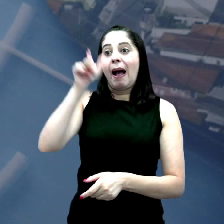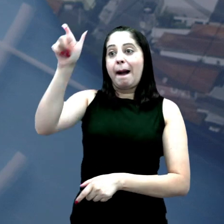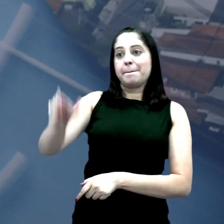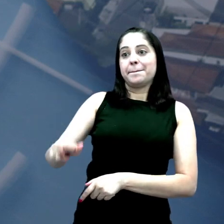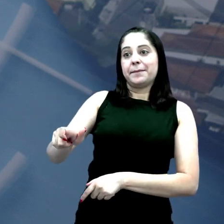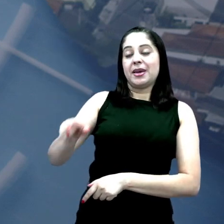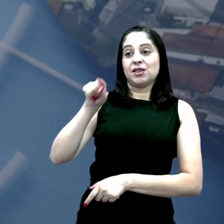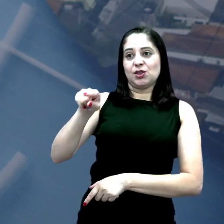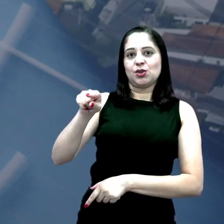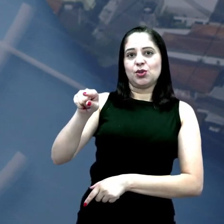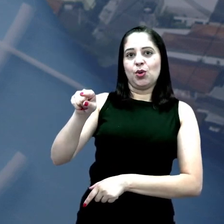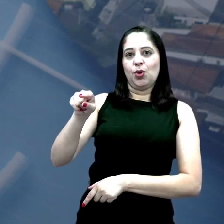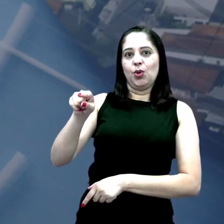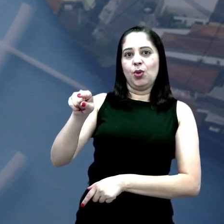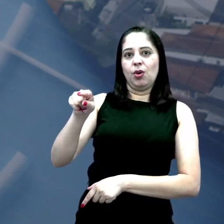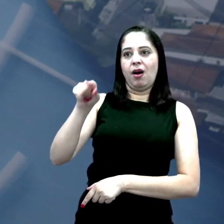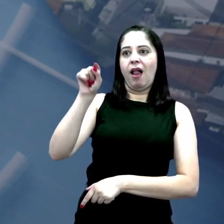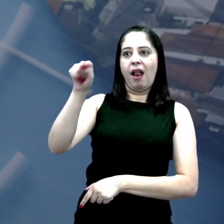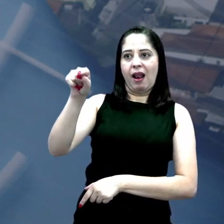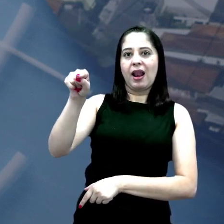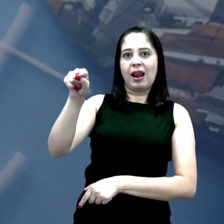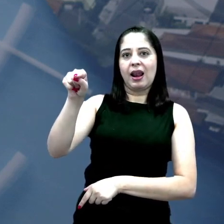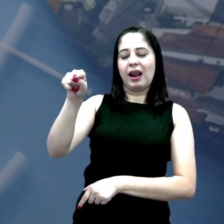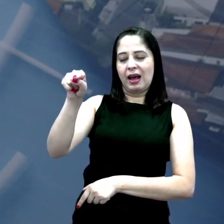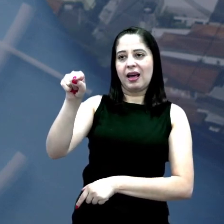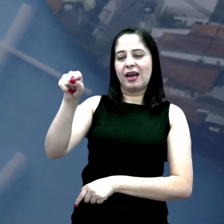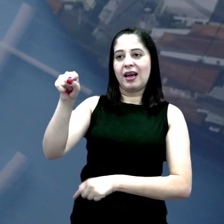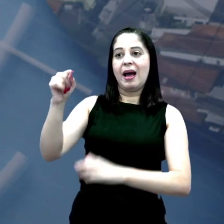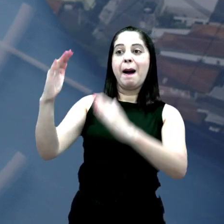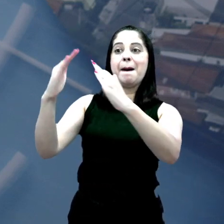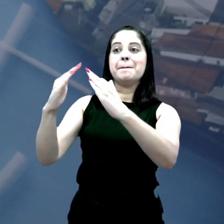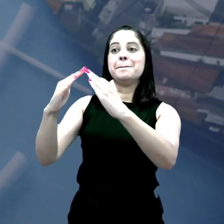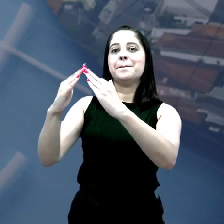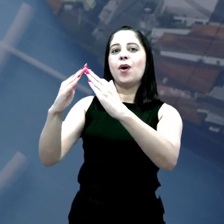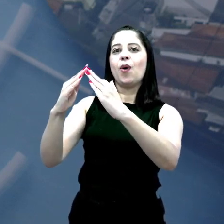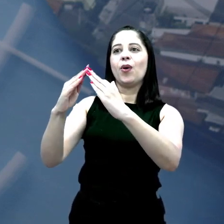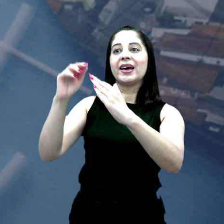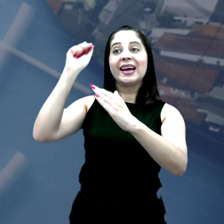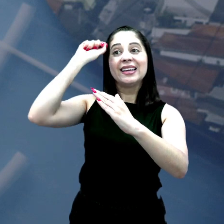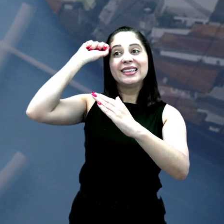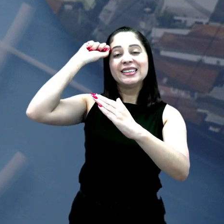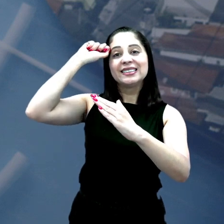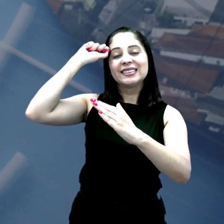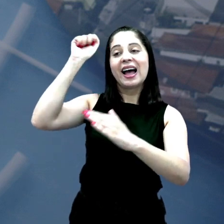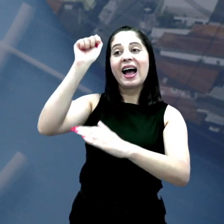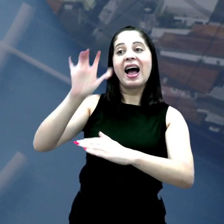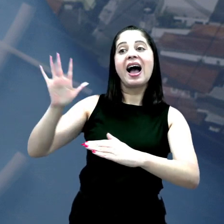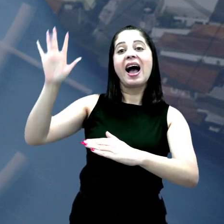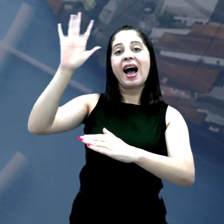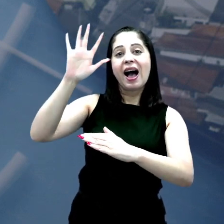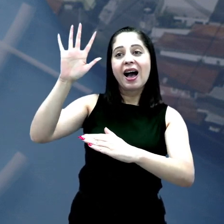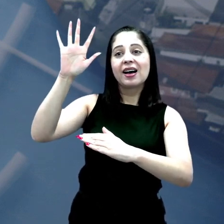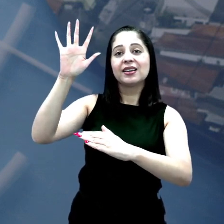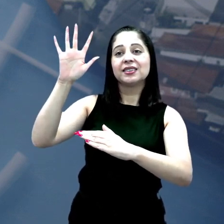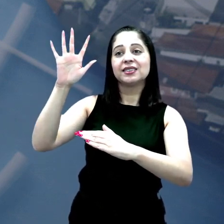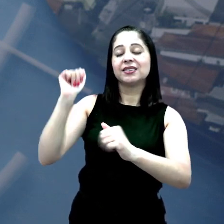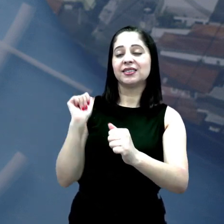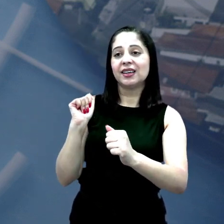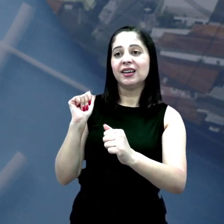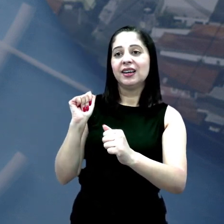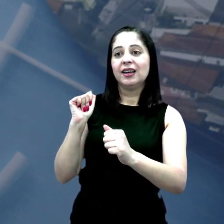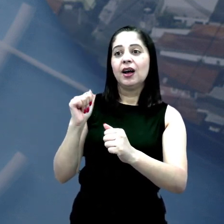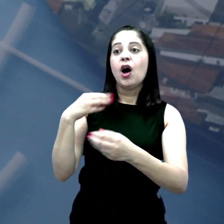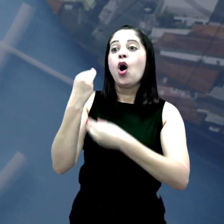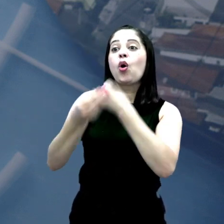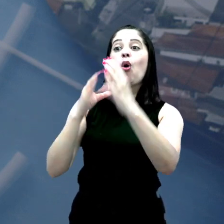família, uma vida ali, muitas vezes casa, né? Nossa equipe foi às ruas, então, para descobrir,